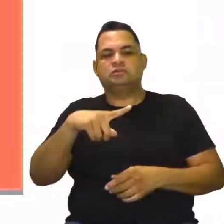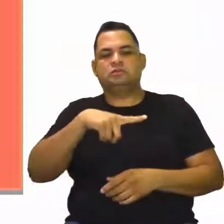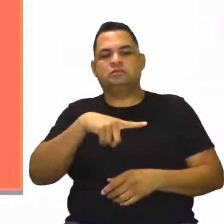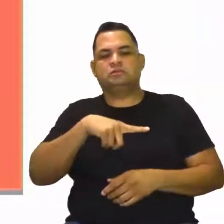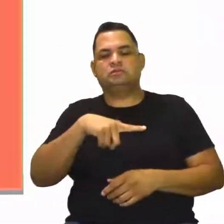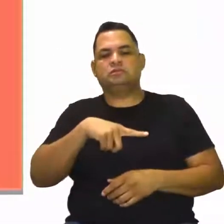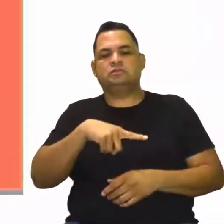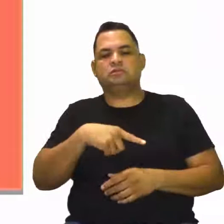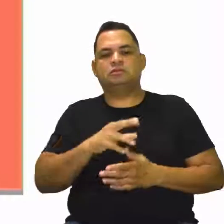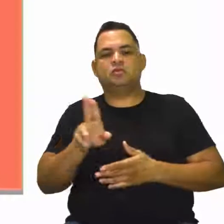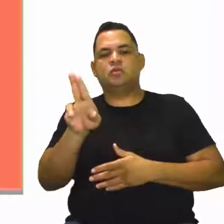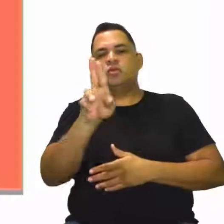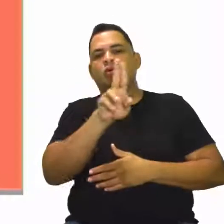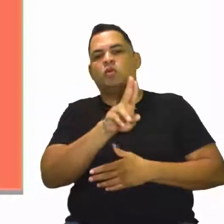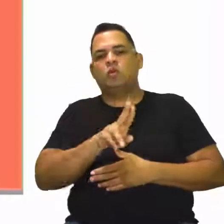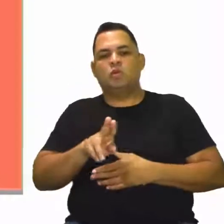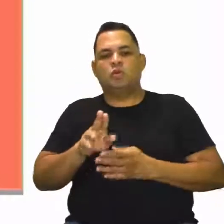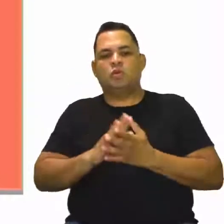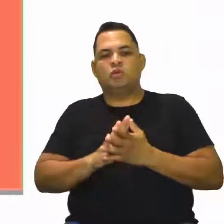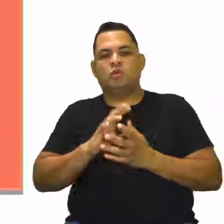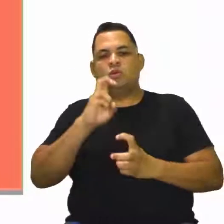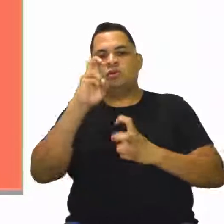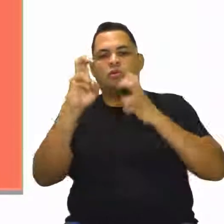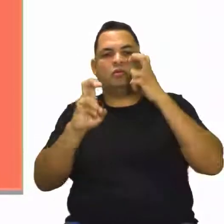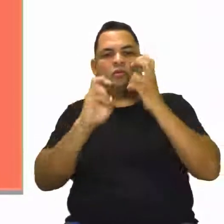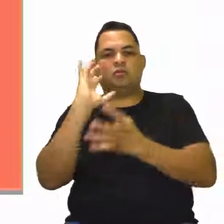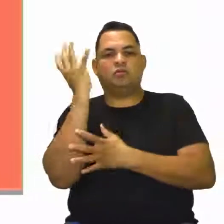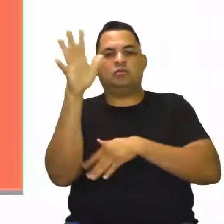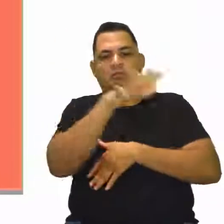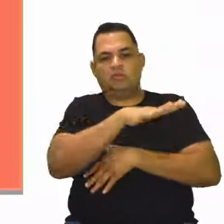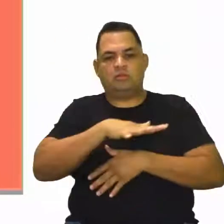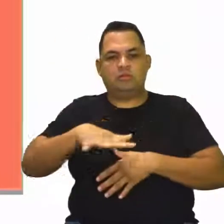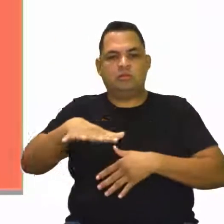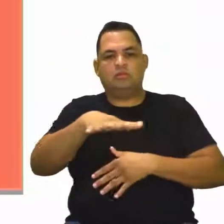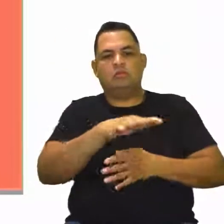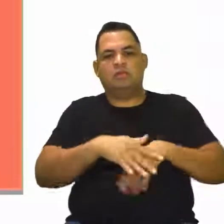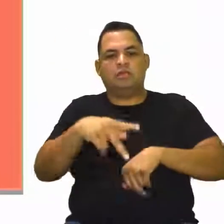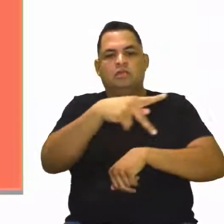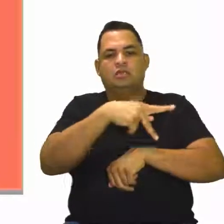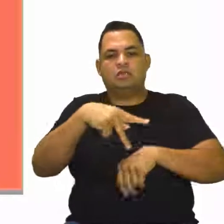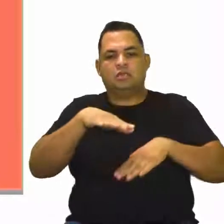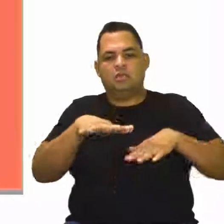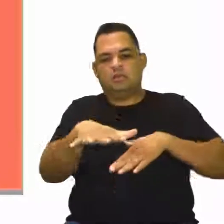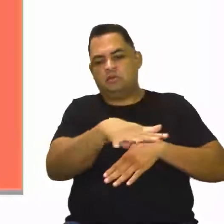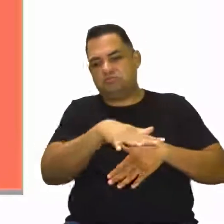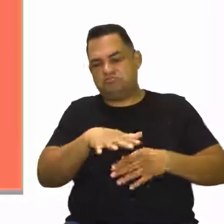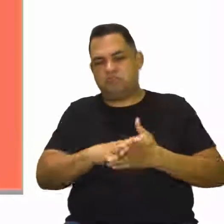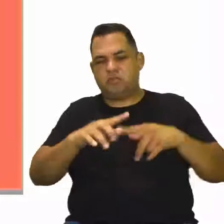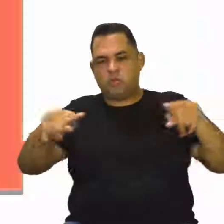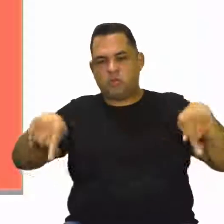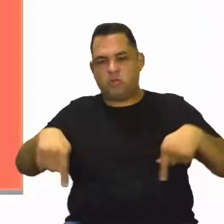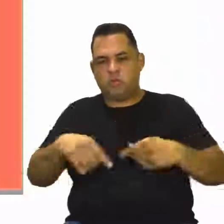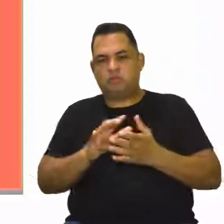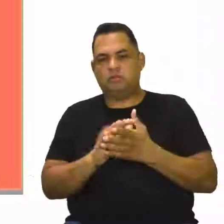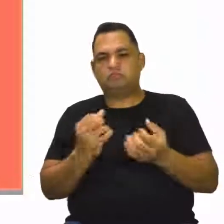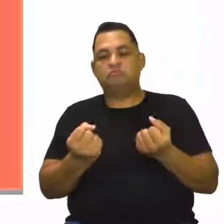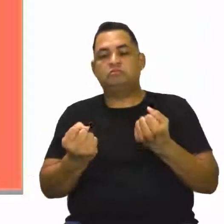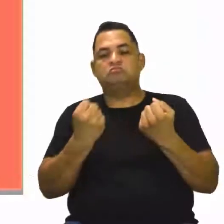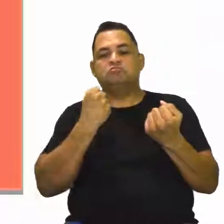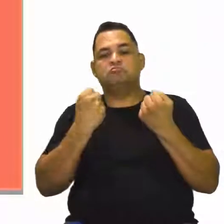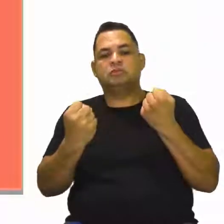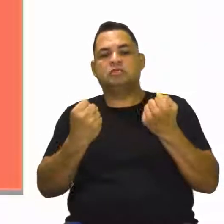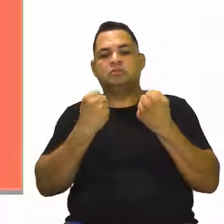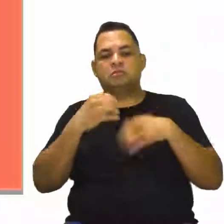pode estar utilizando aí de parques, de praças, de campos, quadras, pistas e ruas, academias ou até mesmo no ar